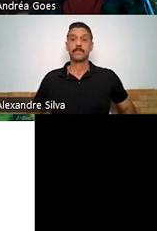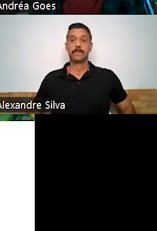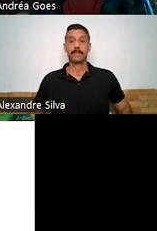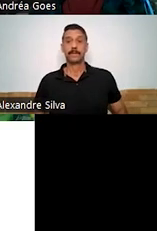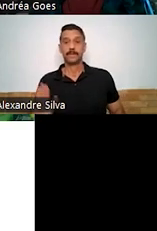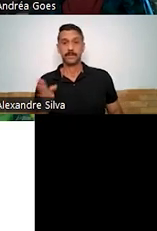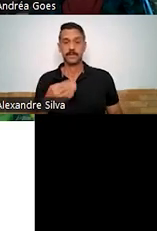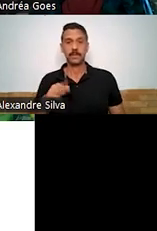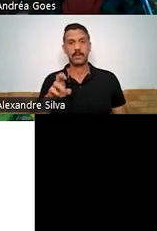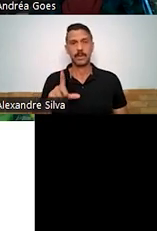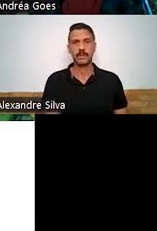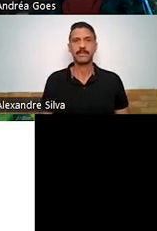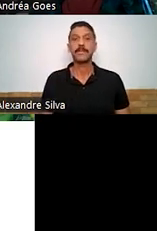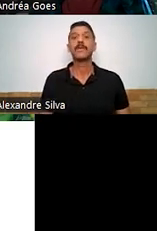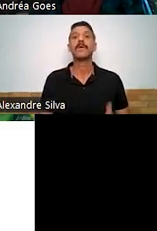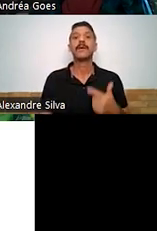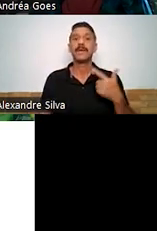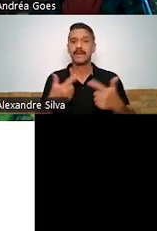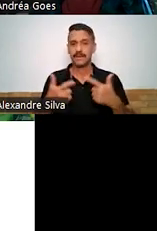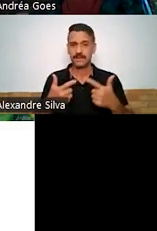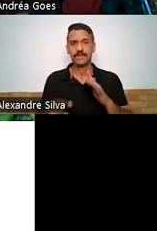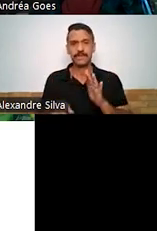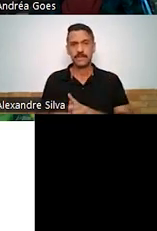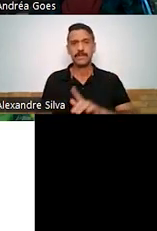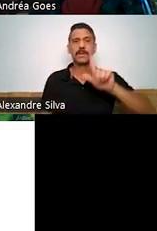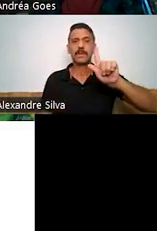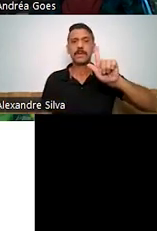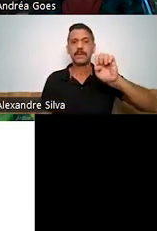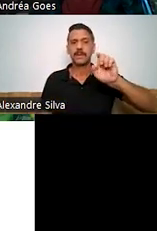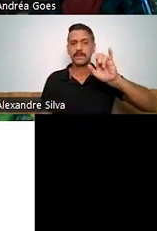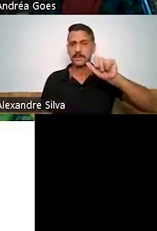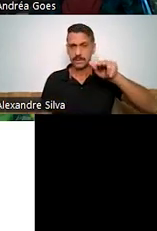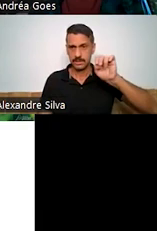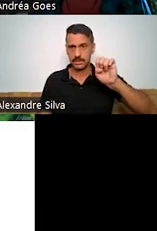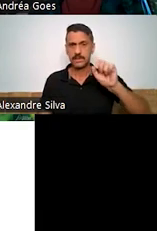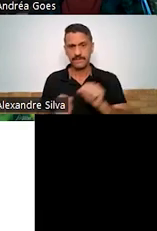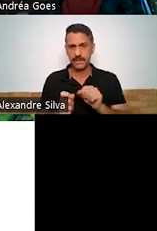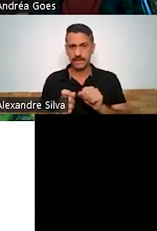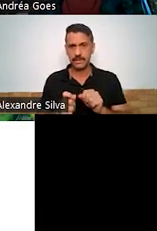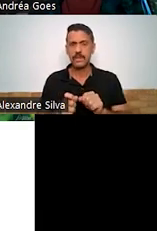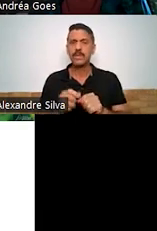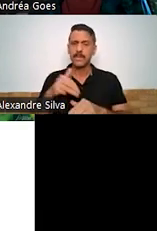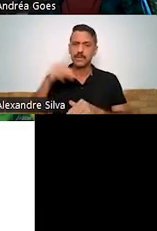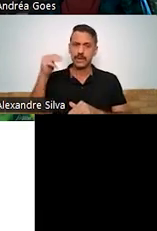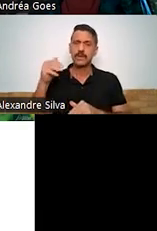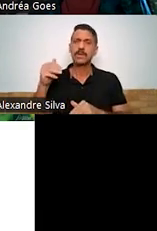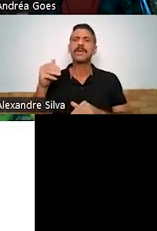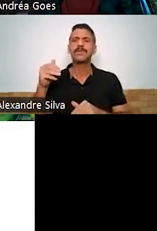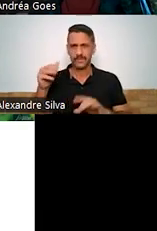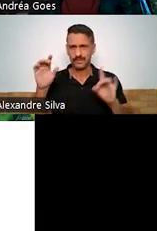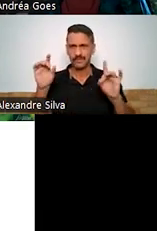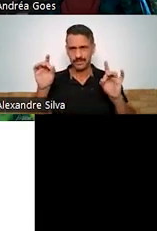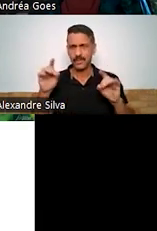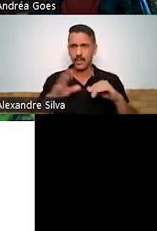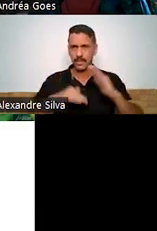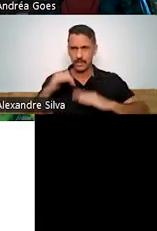Murilo? A próxima foi o trabalho que a Gleciane justamente começou a fazer nesse mestrado profissional. Então, a gente já